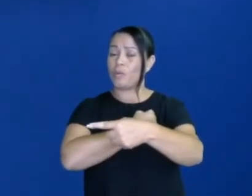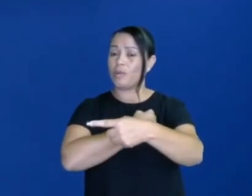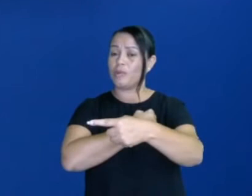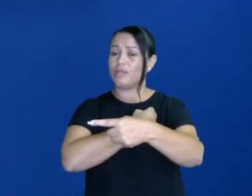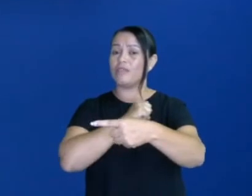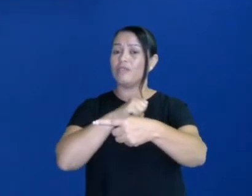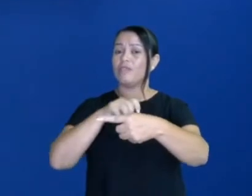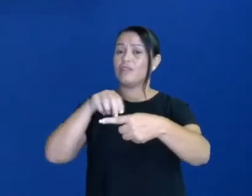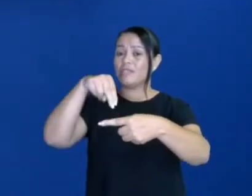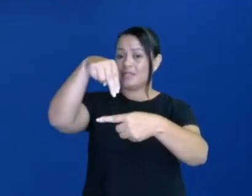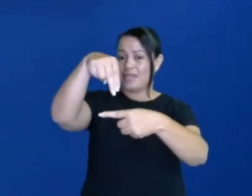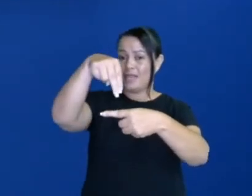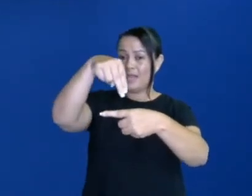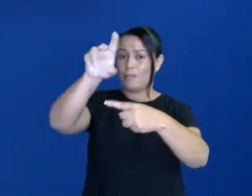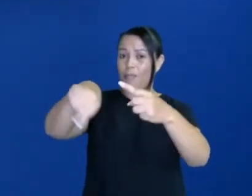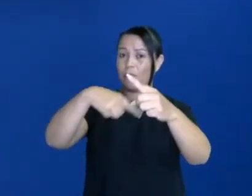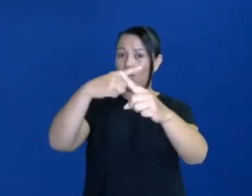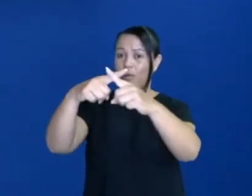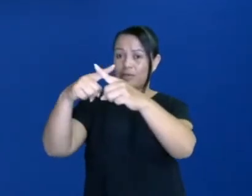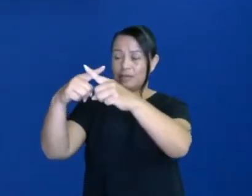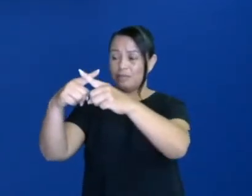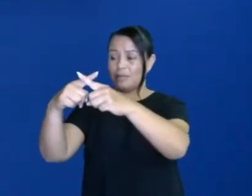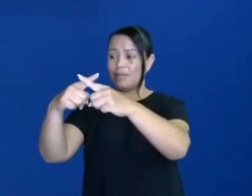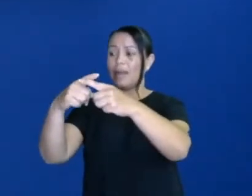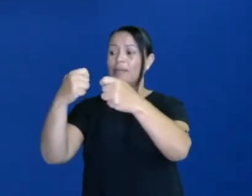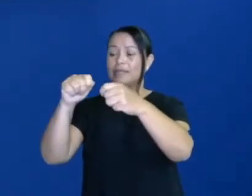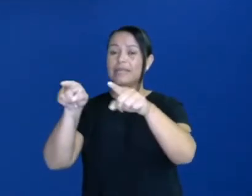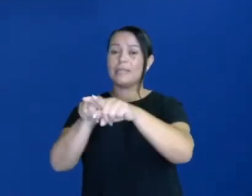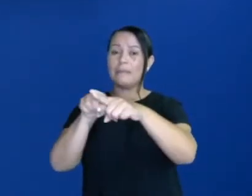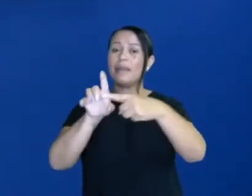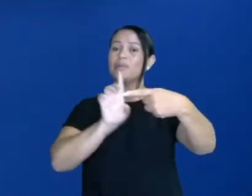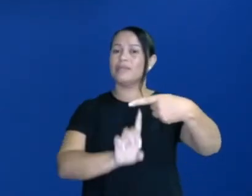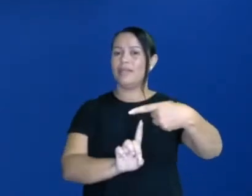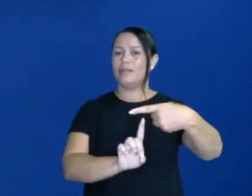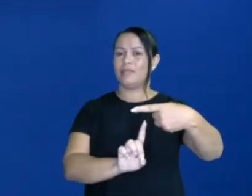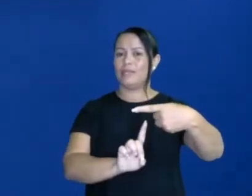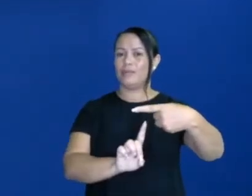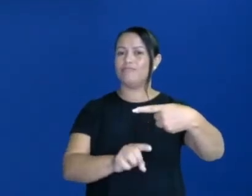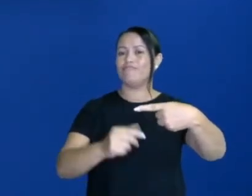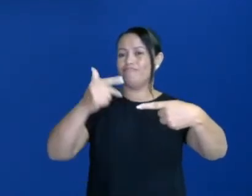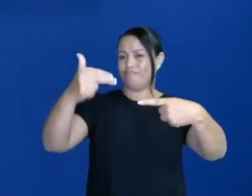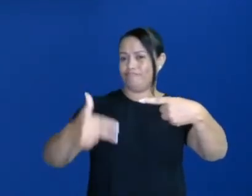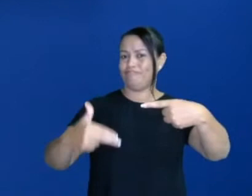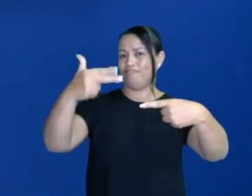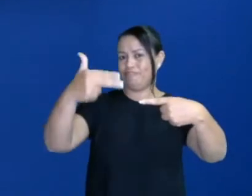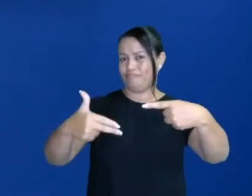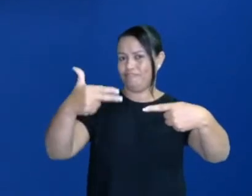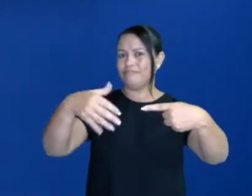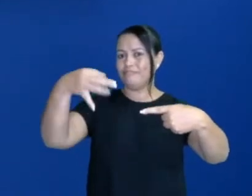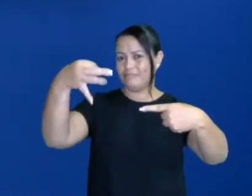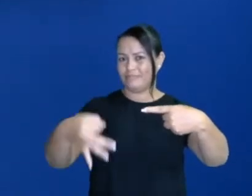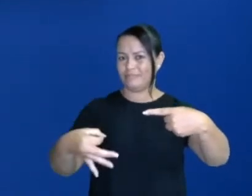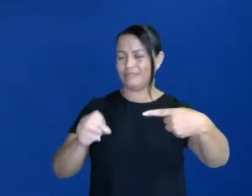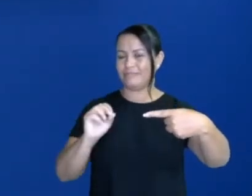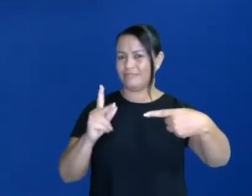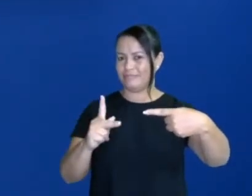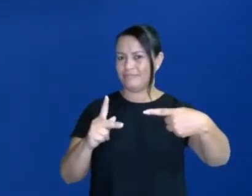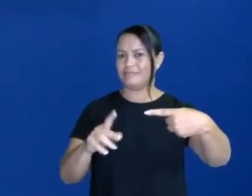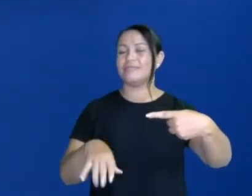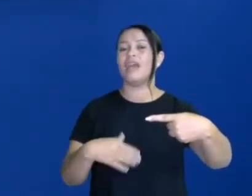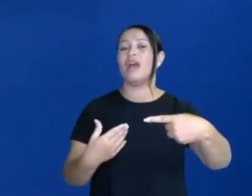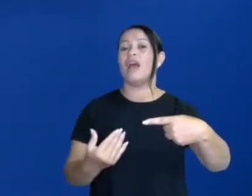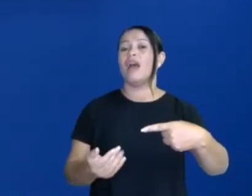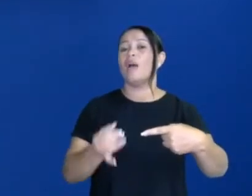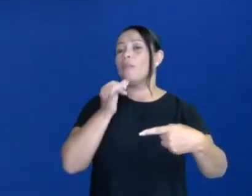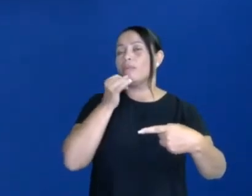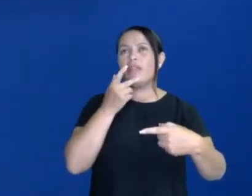multiplicar, o numerador, logo você vai ter que multiplicar o denominador. Tá certo? Ok? O